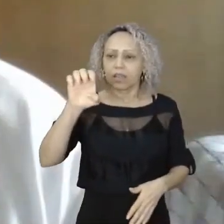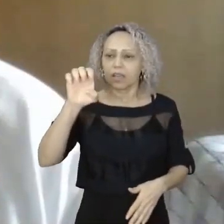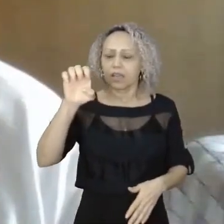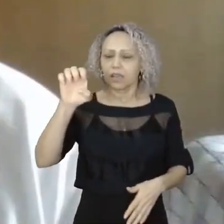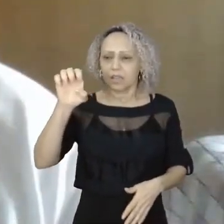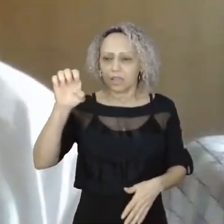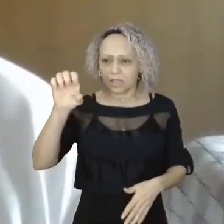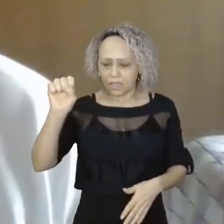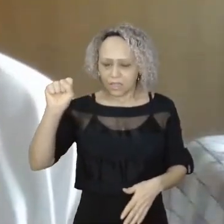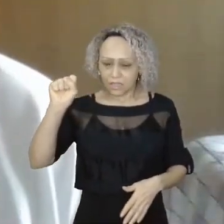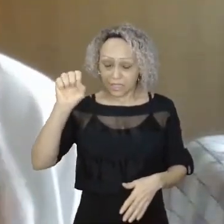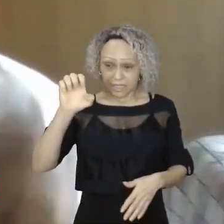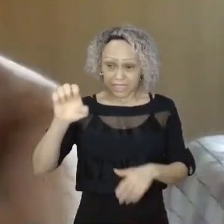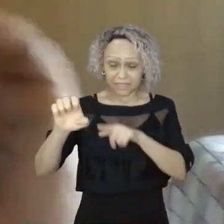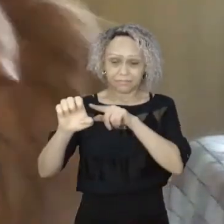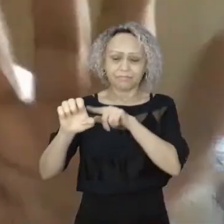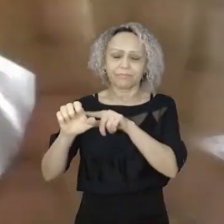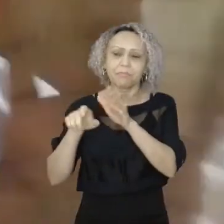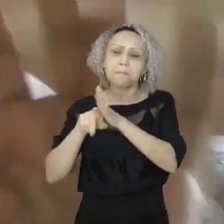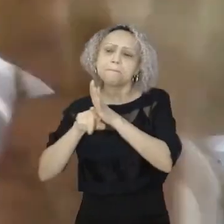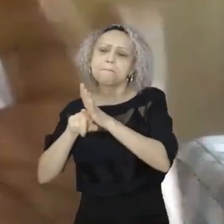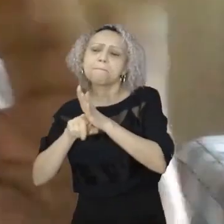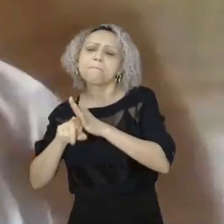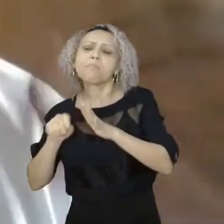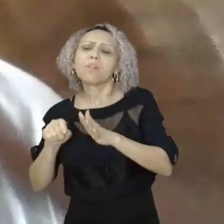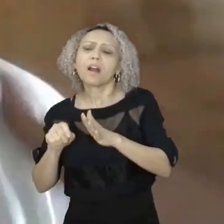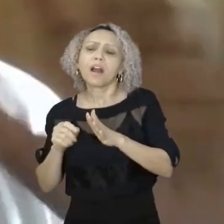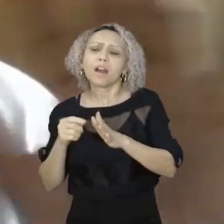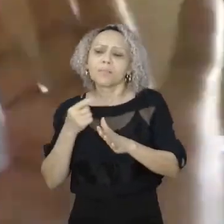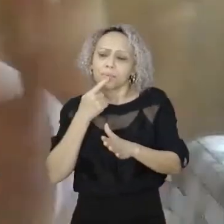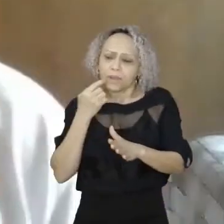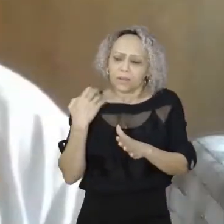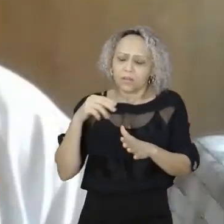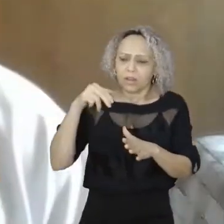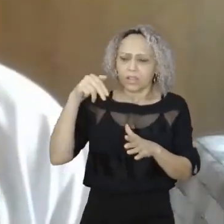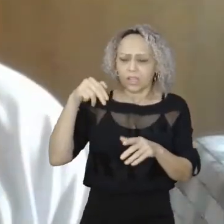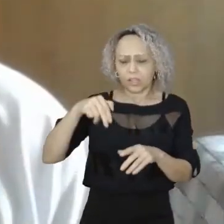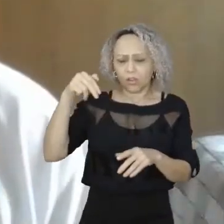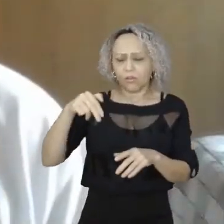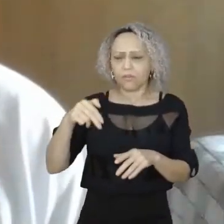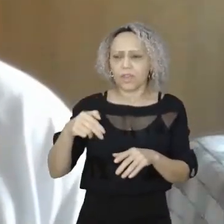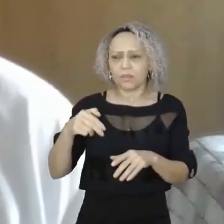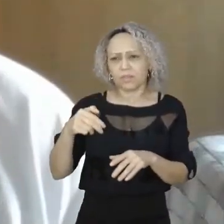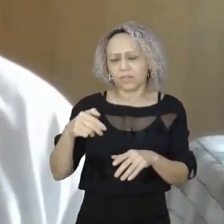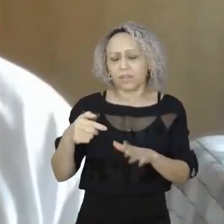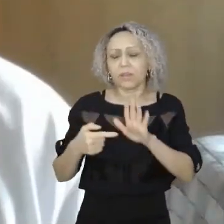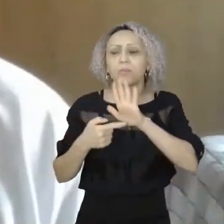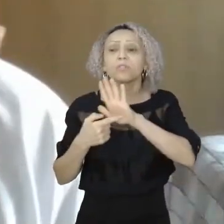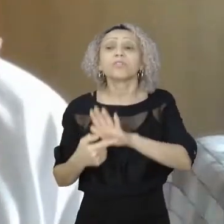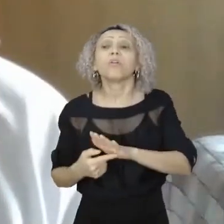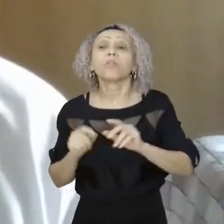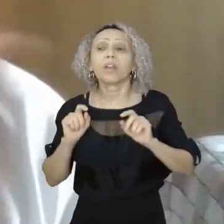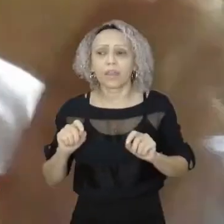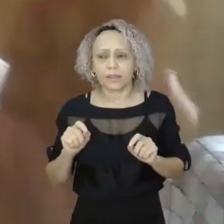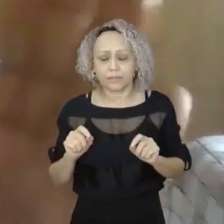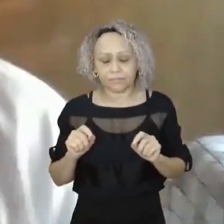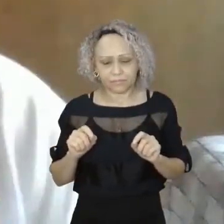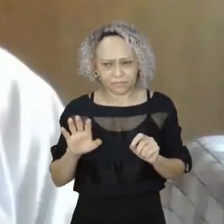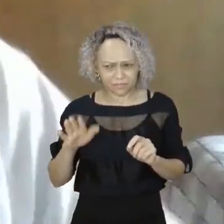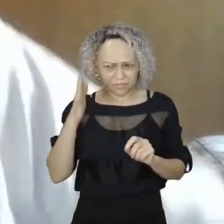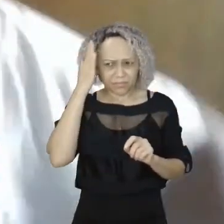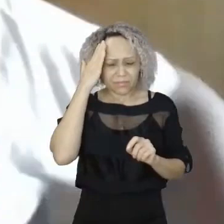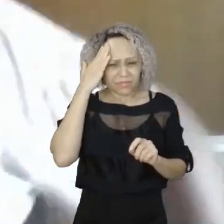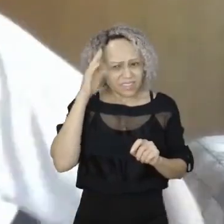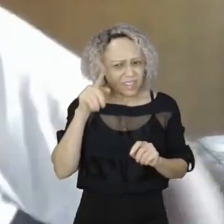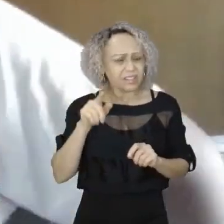dia 20 de novembro, e que eu vou praticamente ler algumas questões aqui que estão colocadas. Pra vocês terem